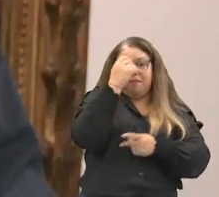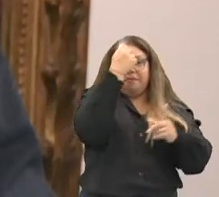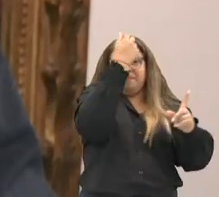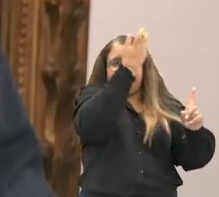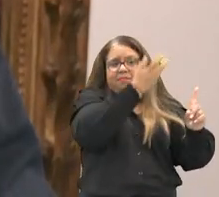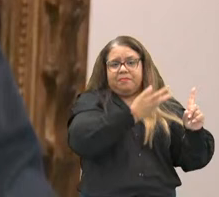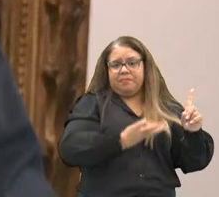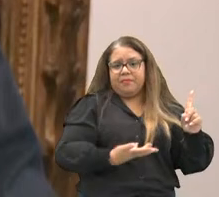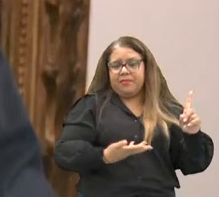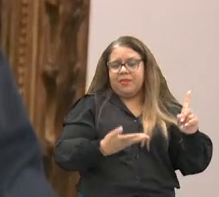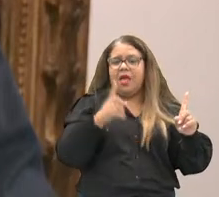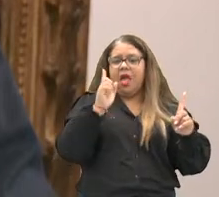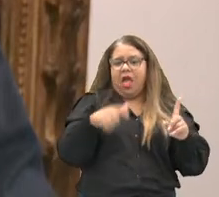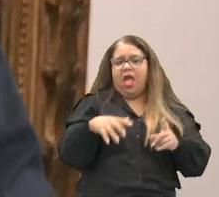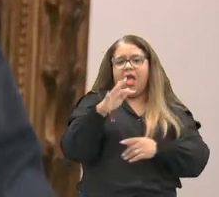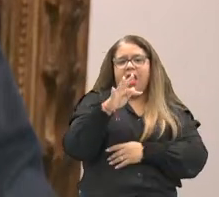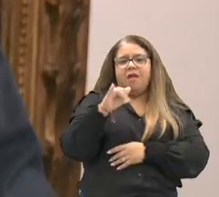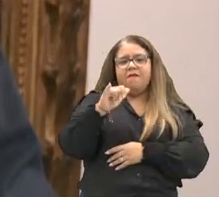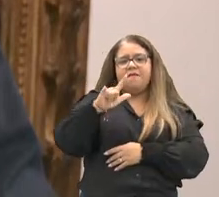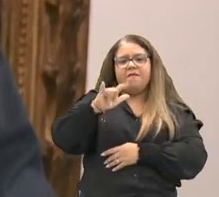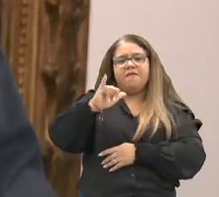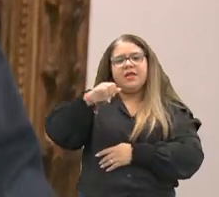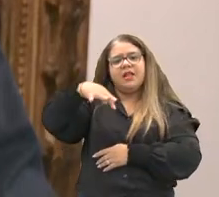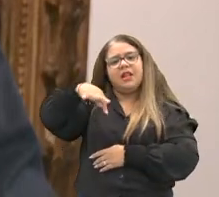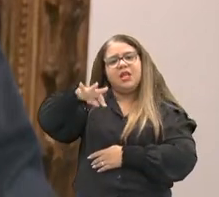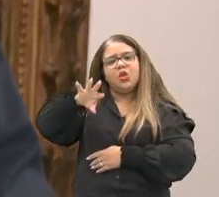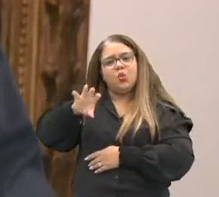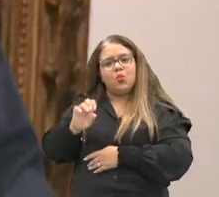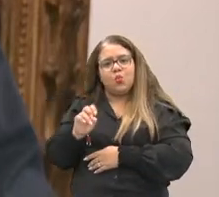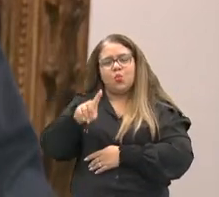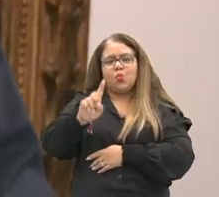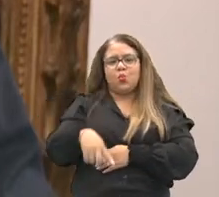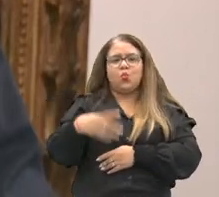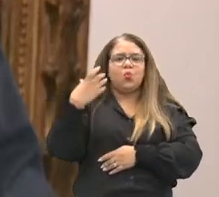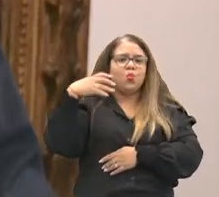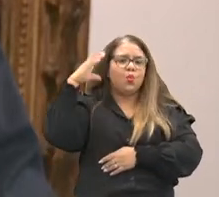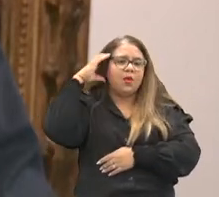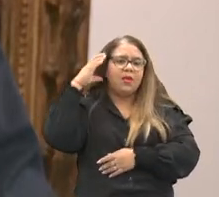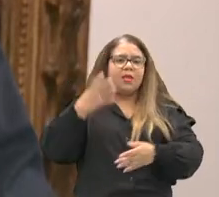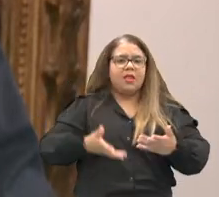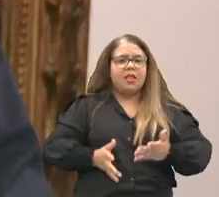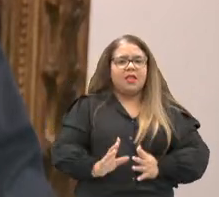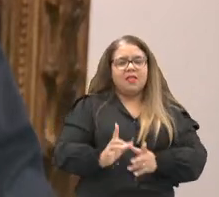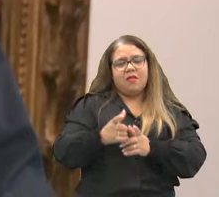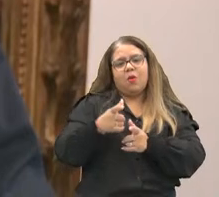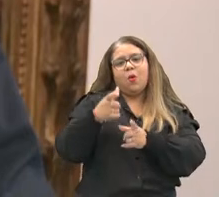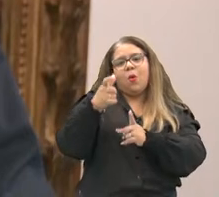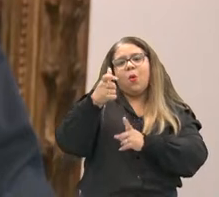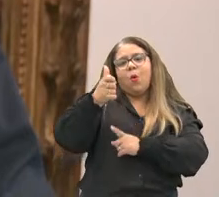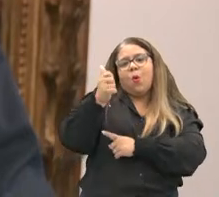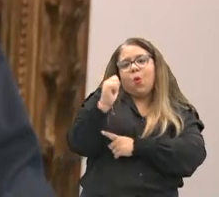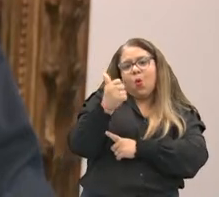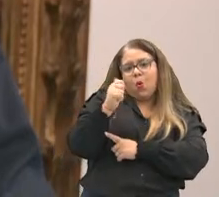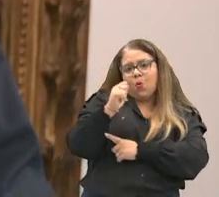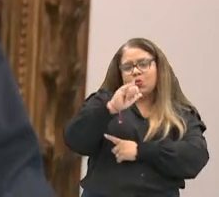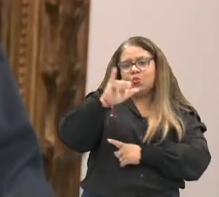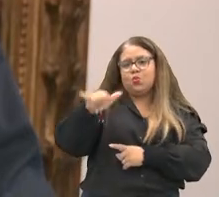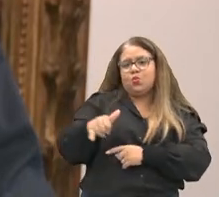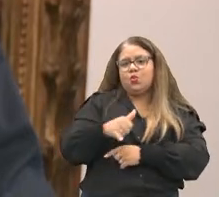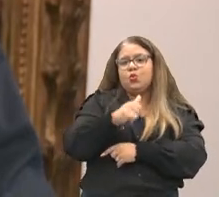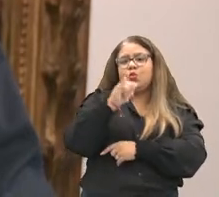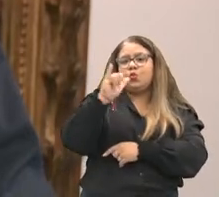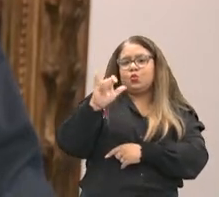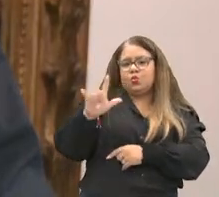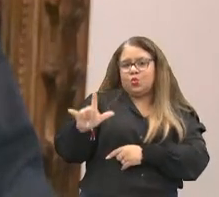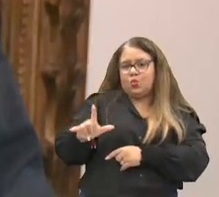foi. Filindo Miller cuiabano, nascido no dia 11 de julho de 1900,